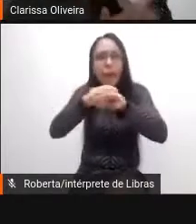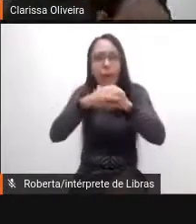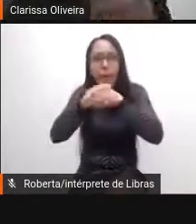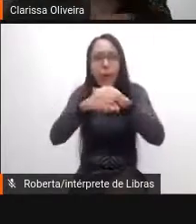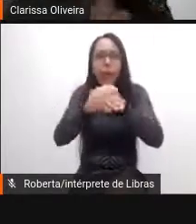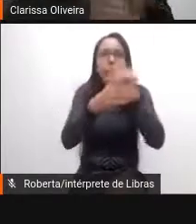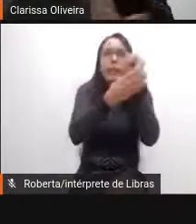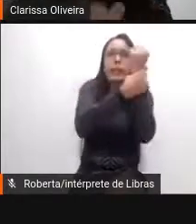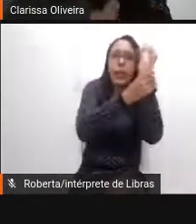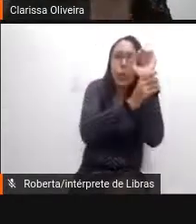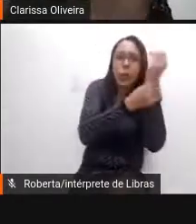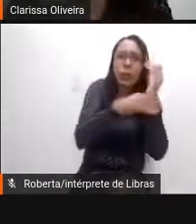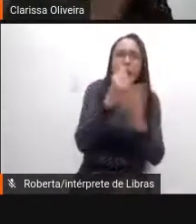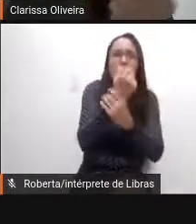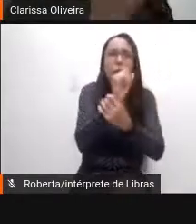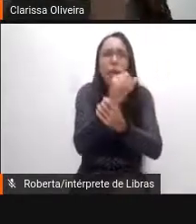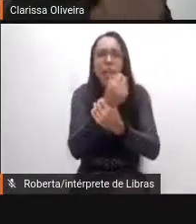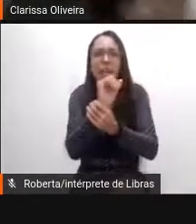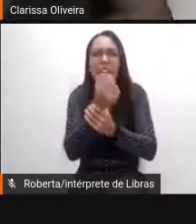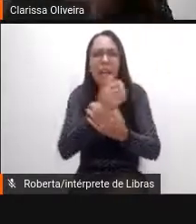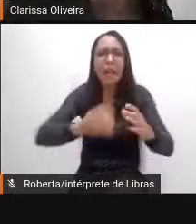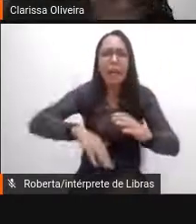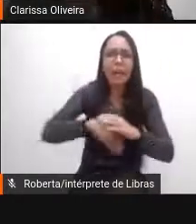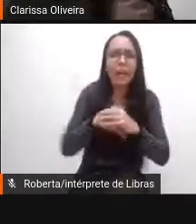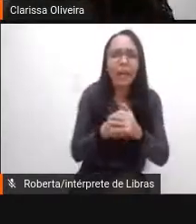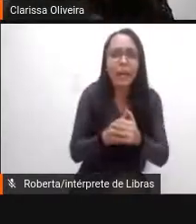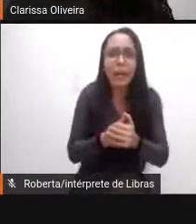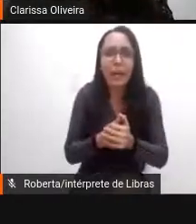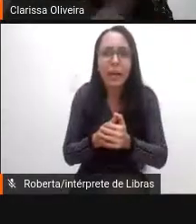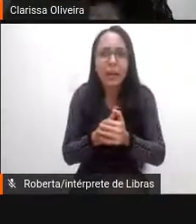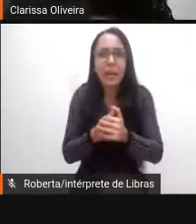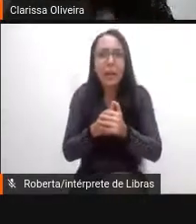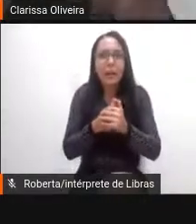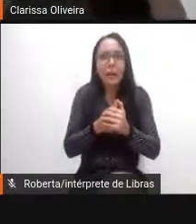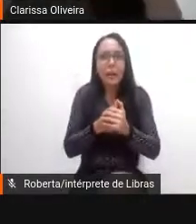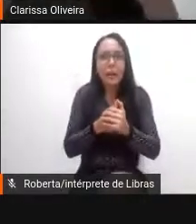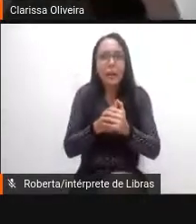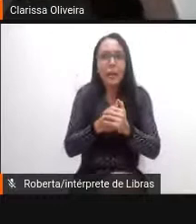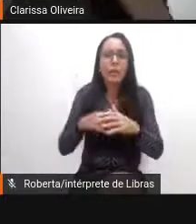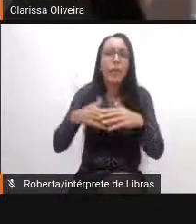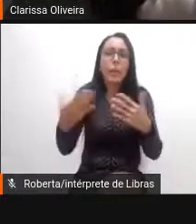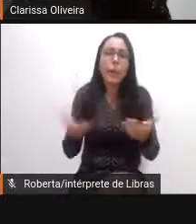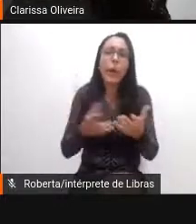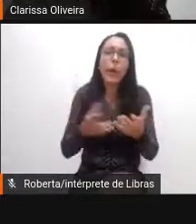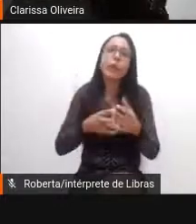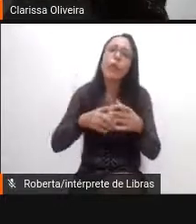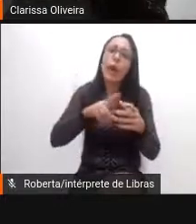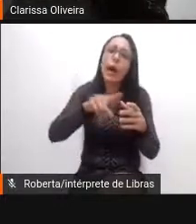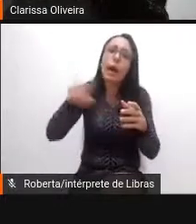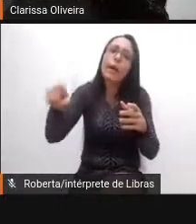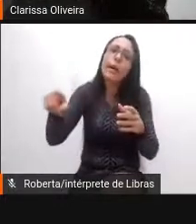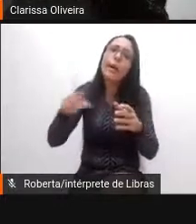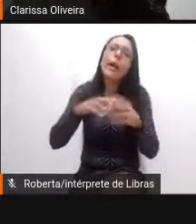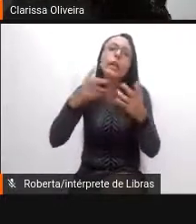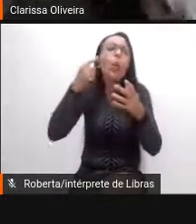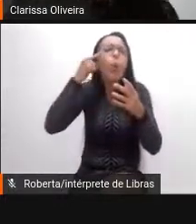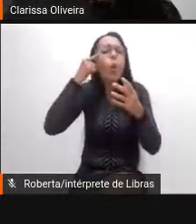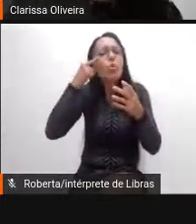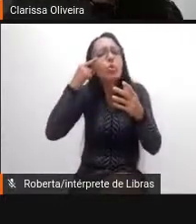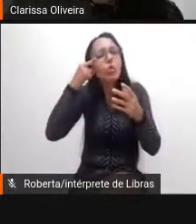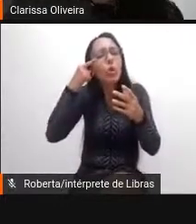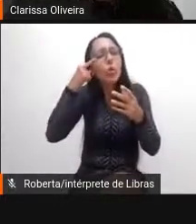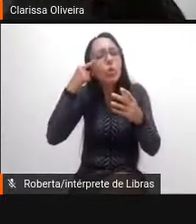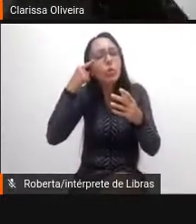disse para vocês. Aí, depois que eu esfreguei bem, higienizei bem minhas mãos, eu vou lá e coloco os meus olhos. É